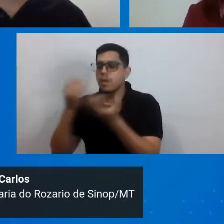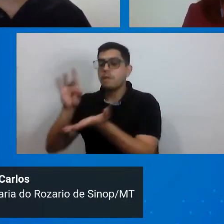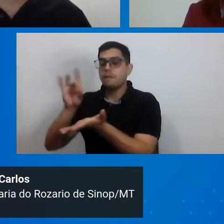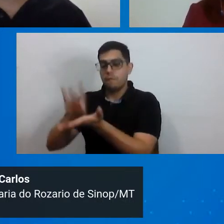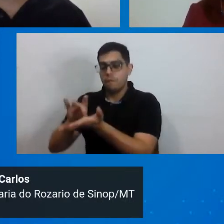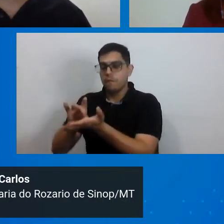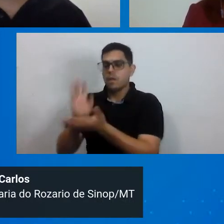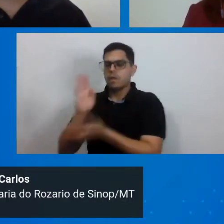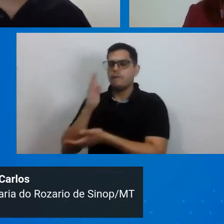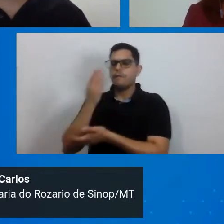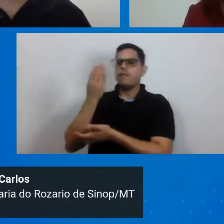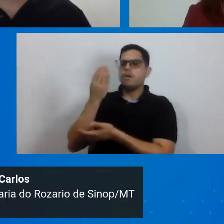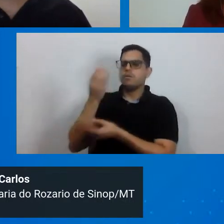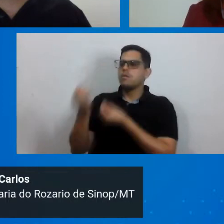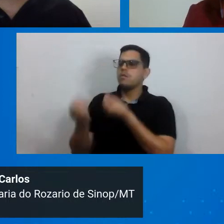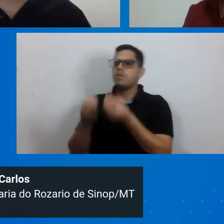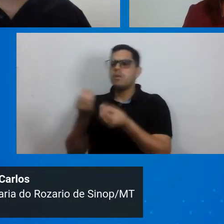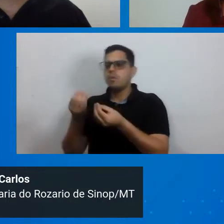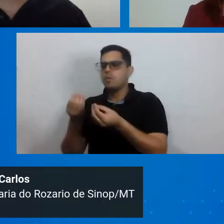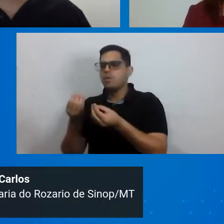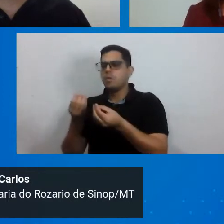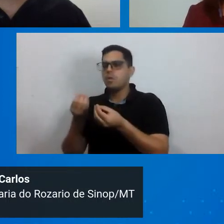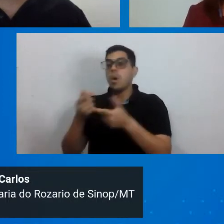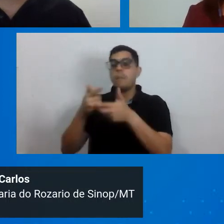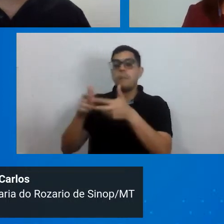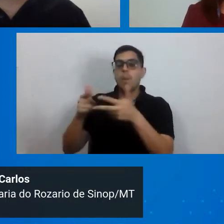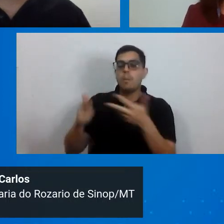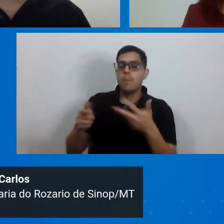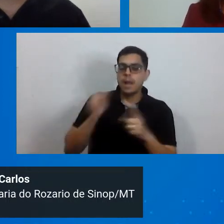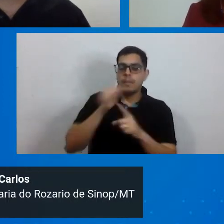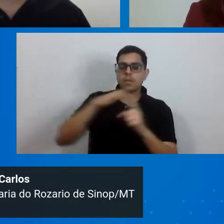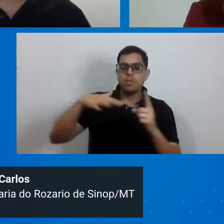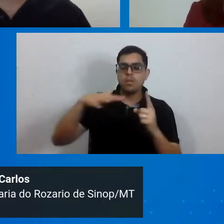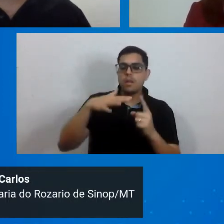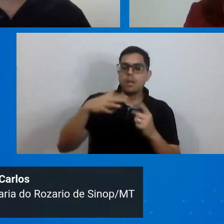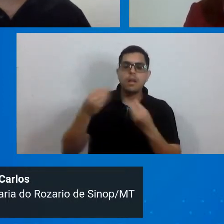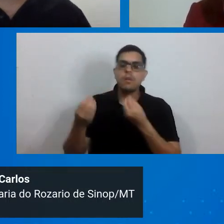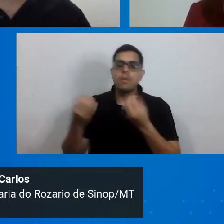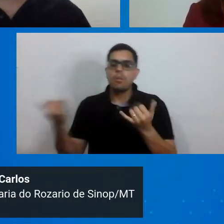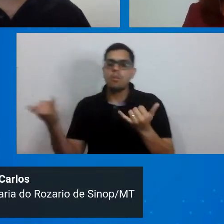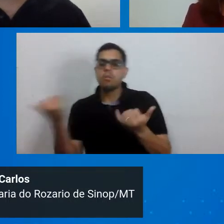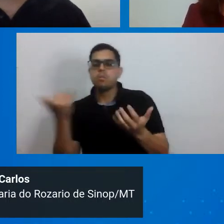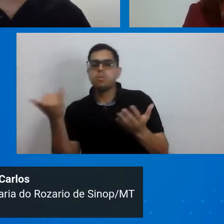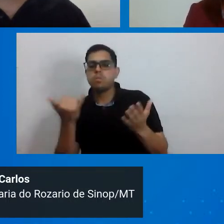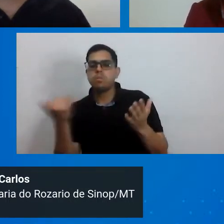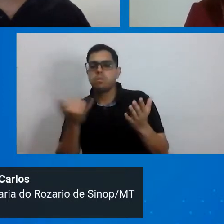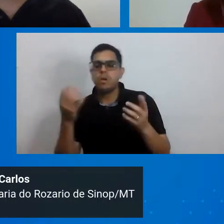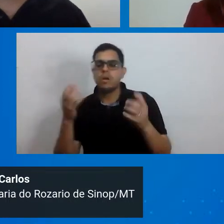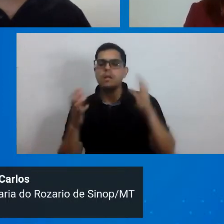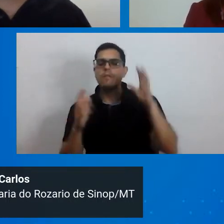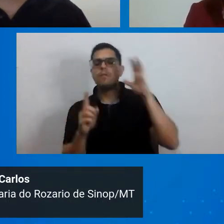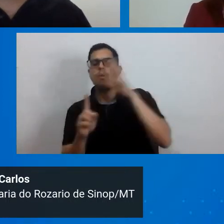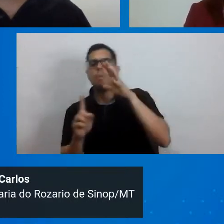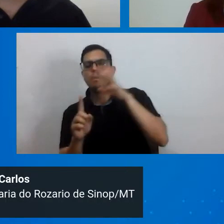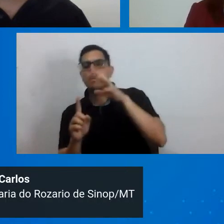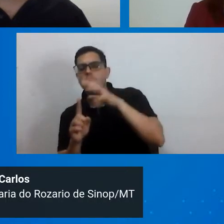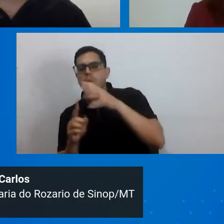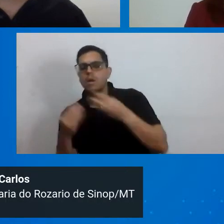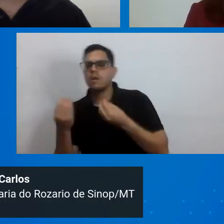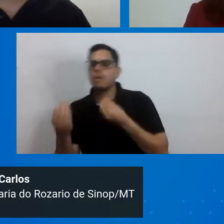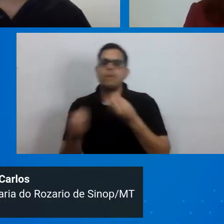Qual a intenção de Quem produz uma notícia falsa e qual principalmente Qual o papel dos alunos